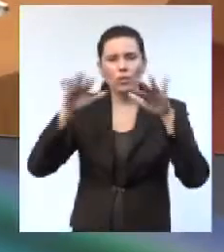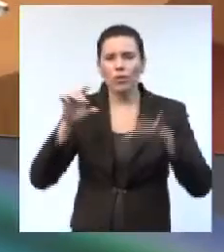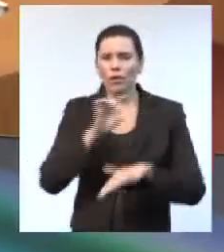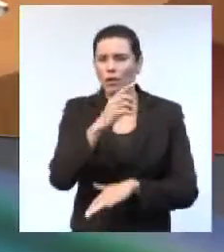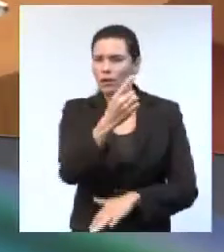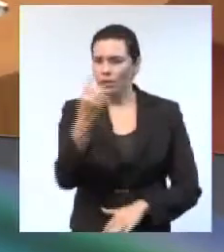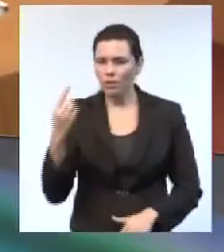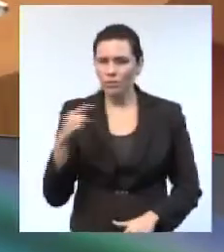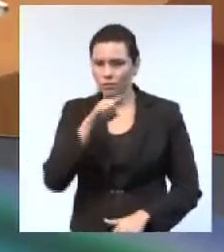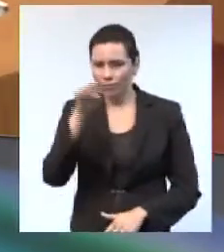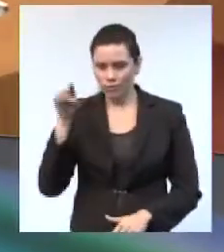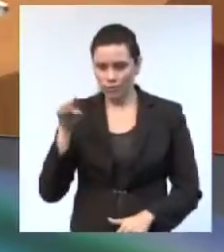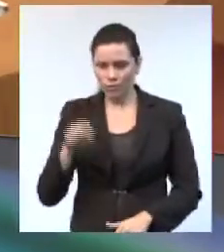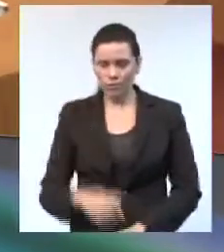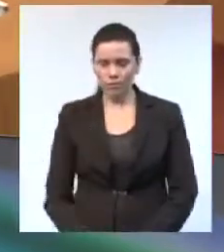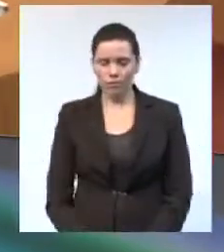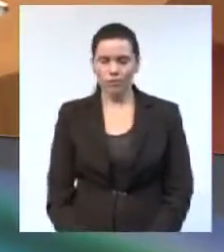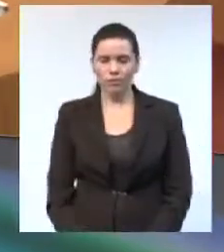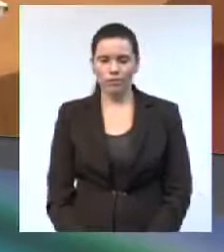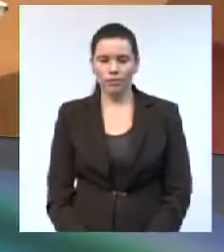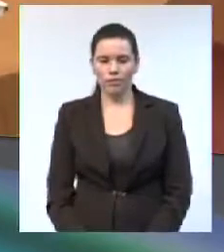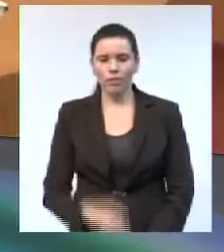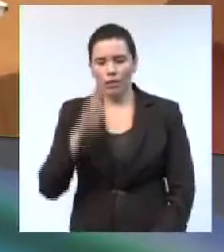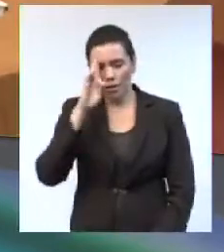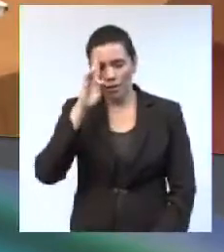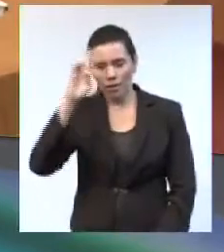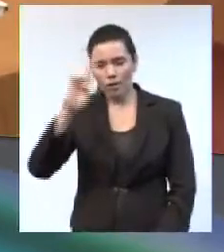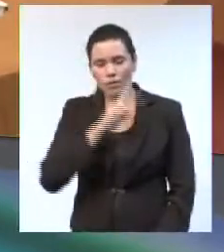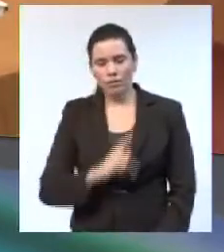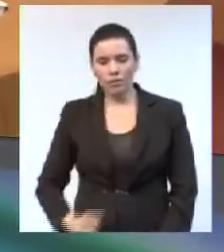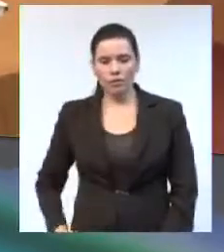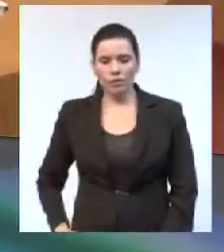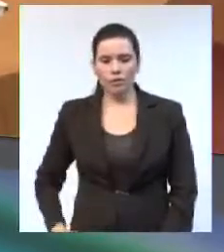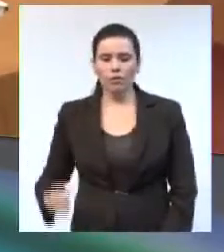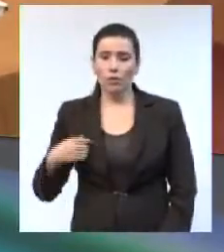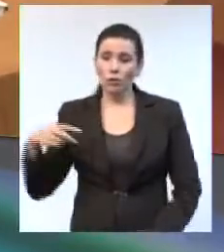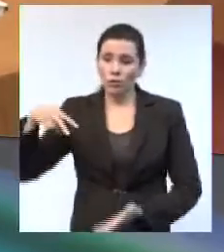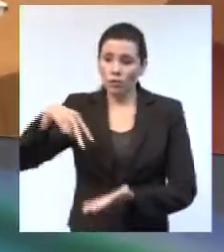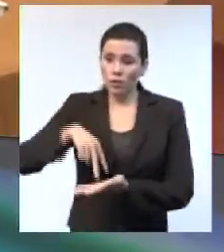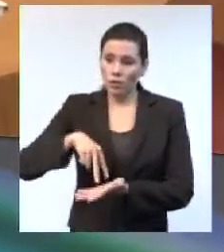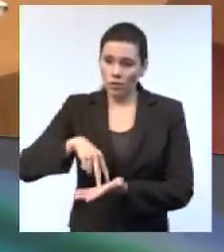vocês. Senhor presidente, venho a esta tribuna, a exemplo do que fiz ontem,